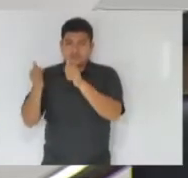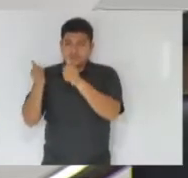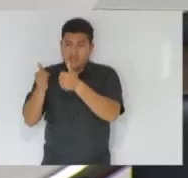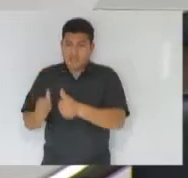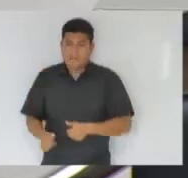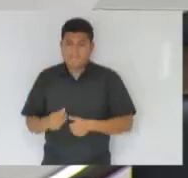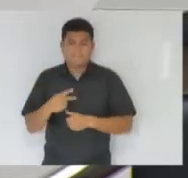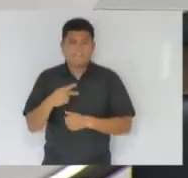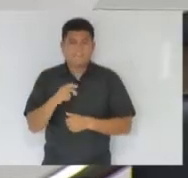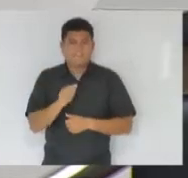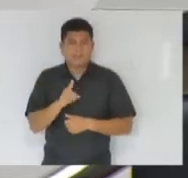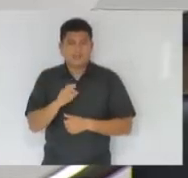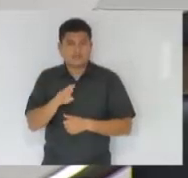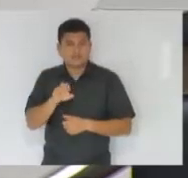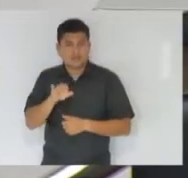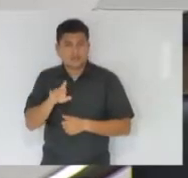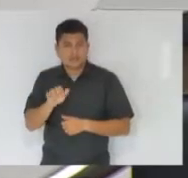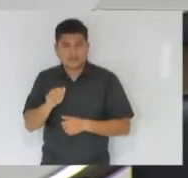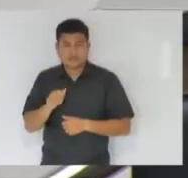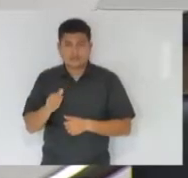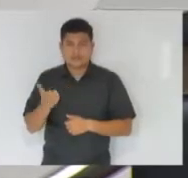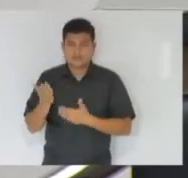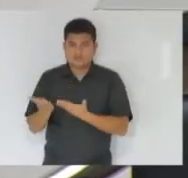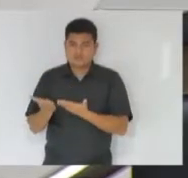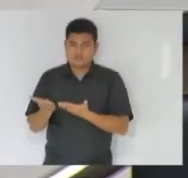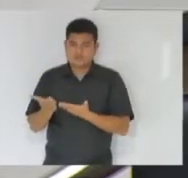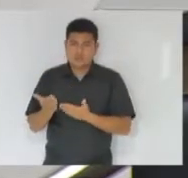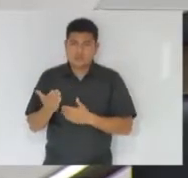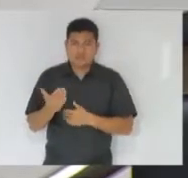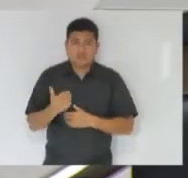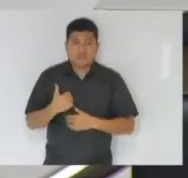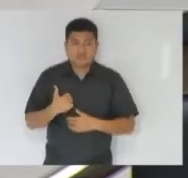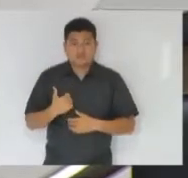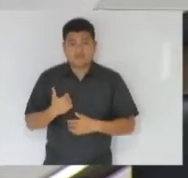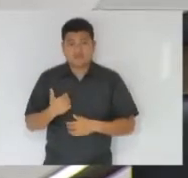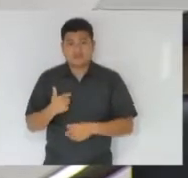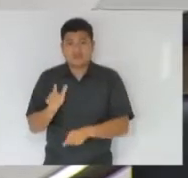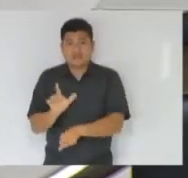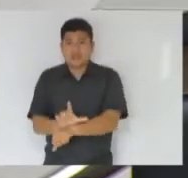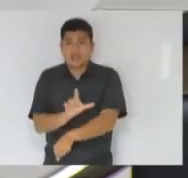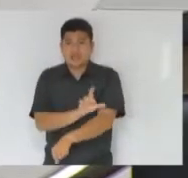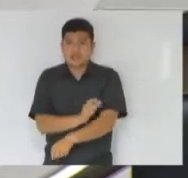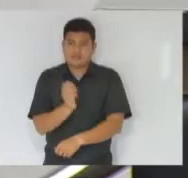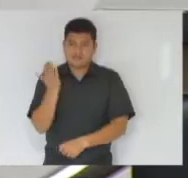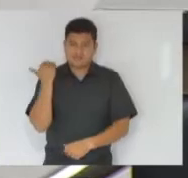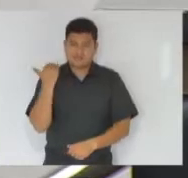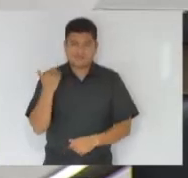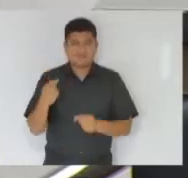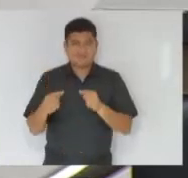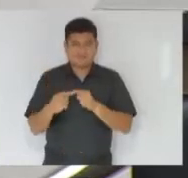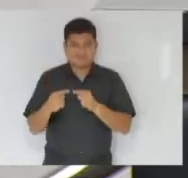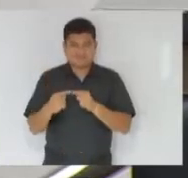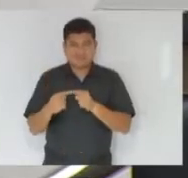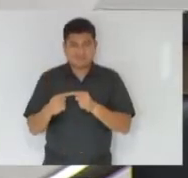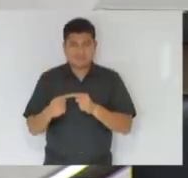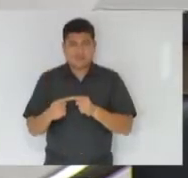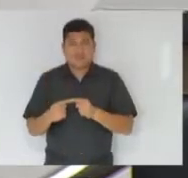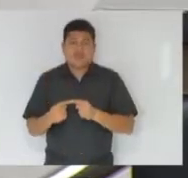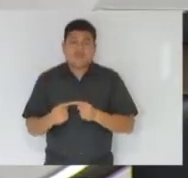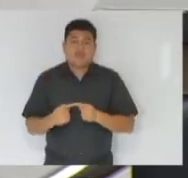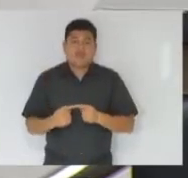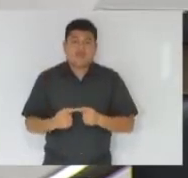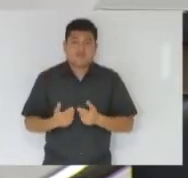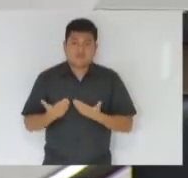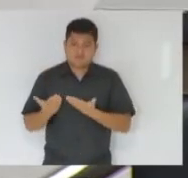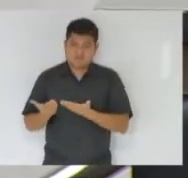agosto, Nossa Senhora dos Prazeres, das Lages, que era conhecida, e agrega valor